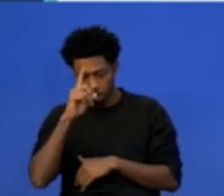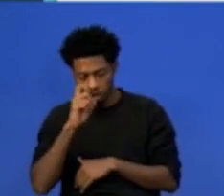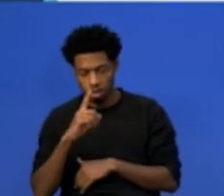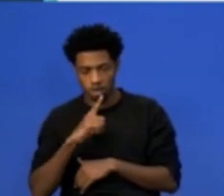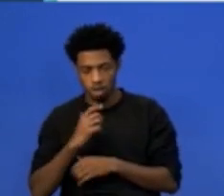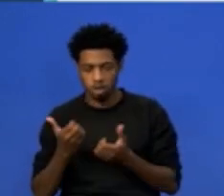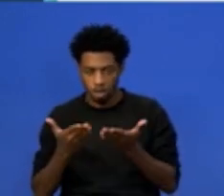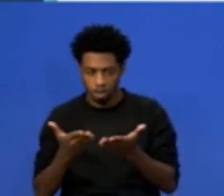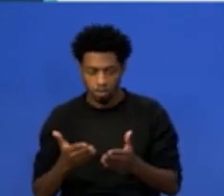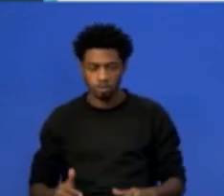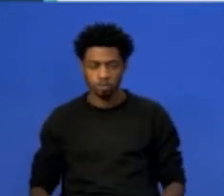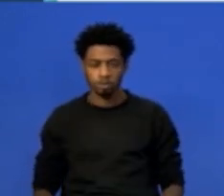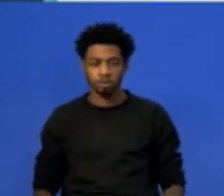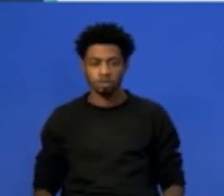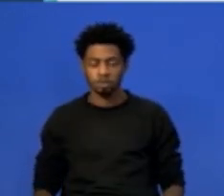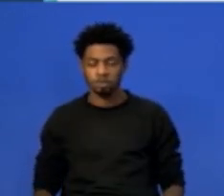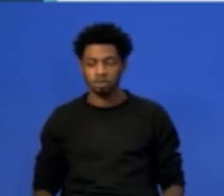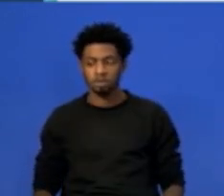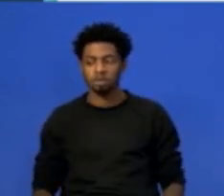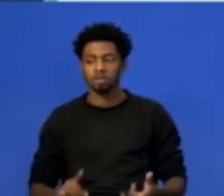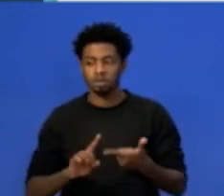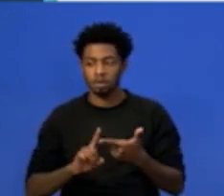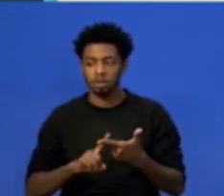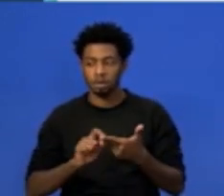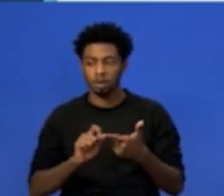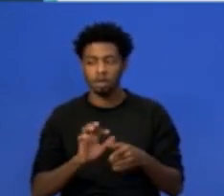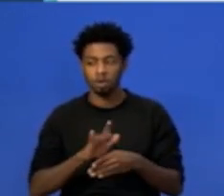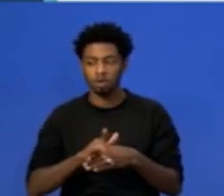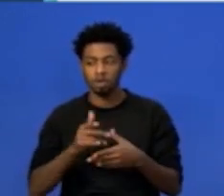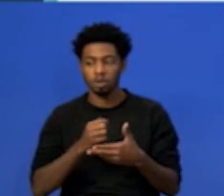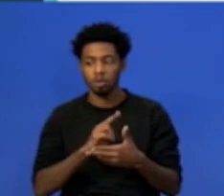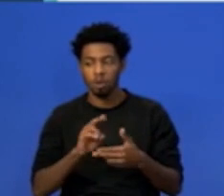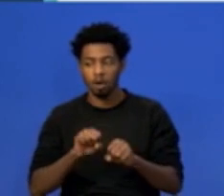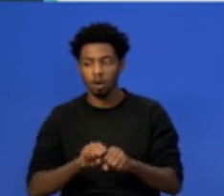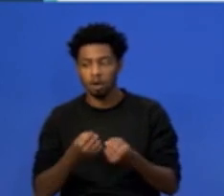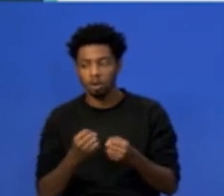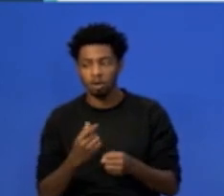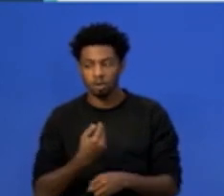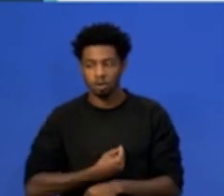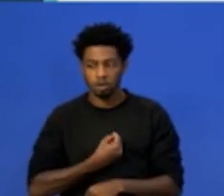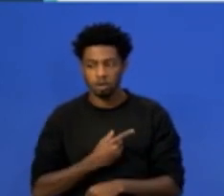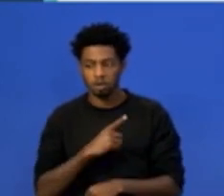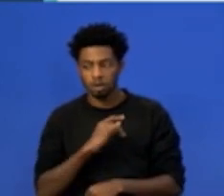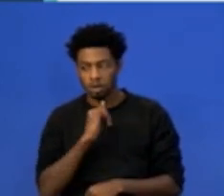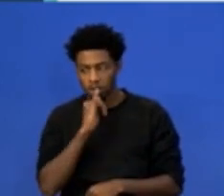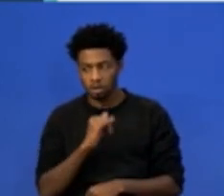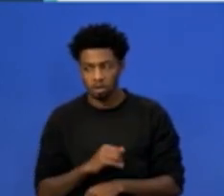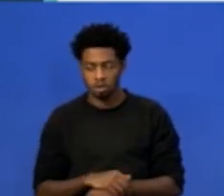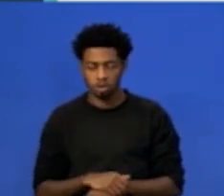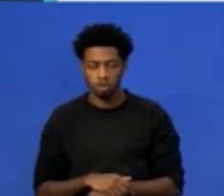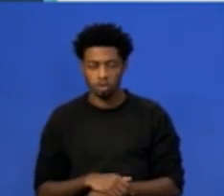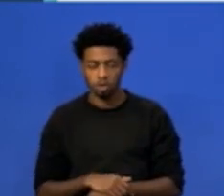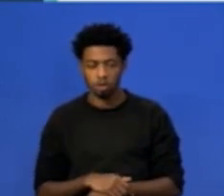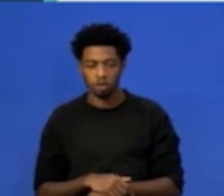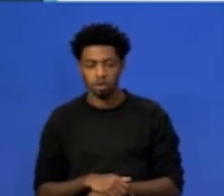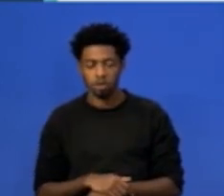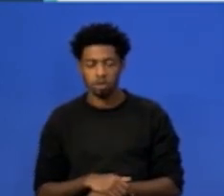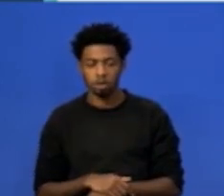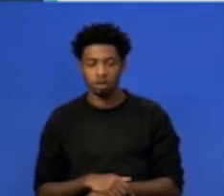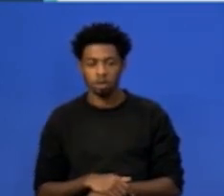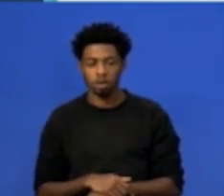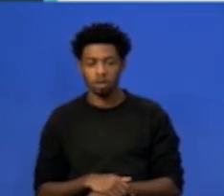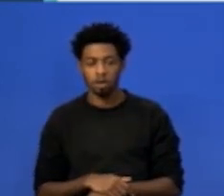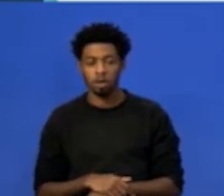saúde. Outra garantia são doenças ou lesões pré-existentes, é sobre as doenças ou lesões